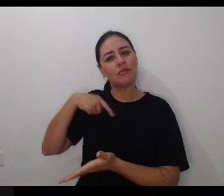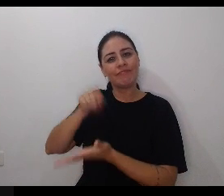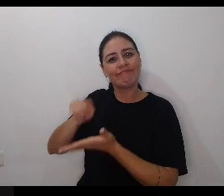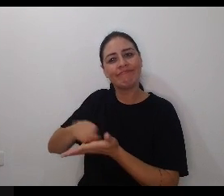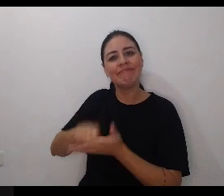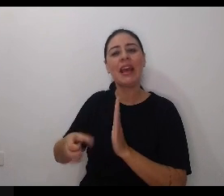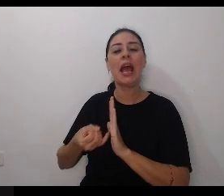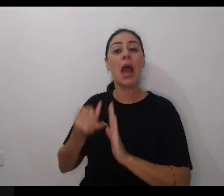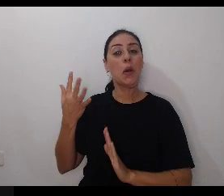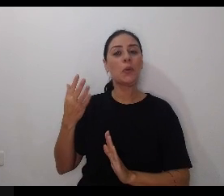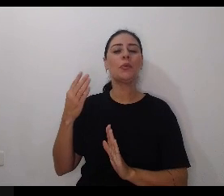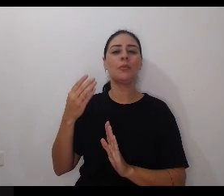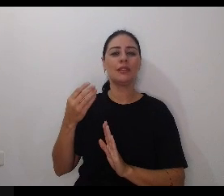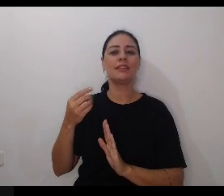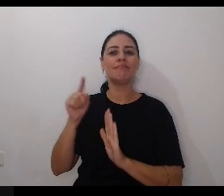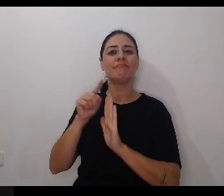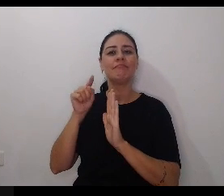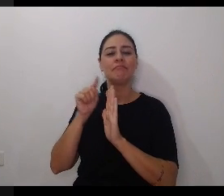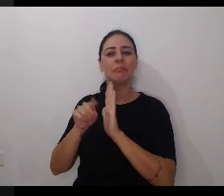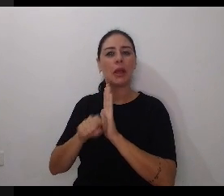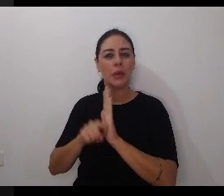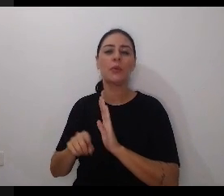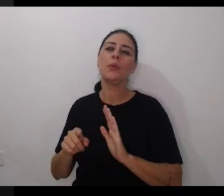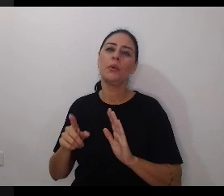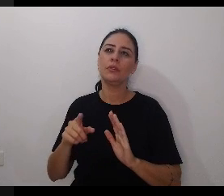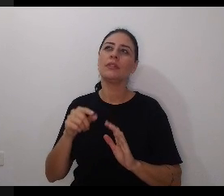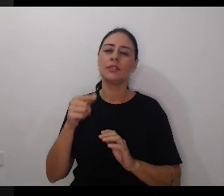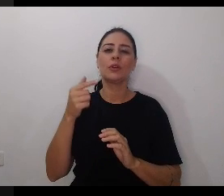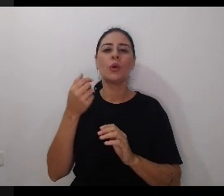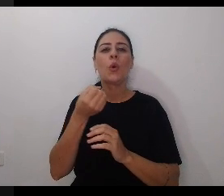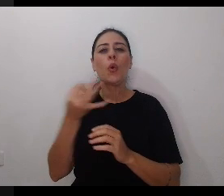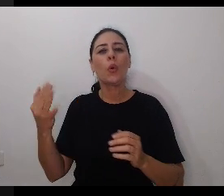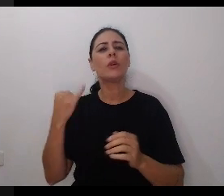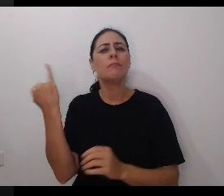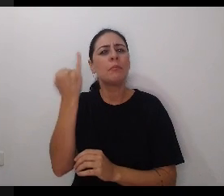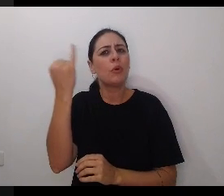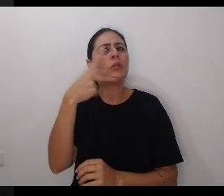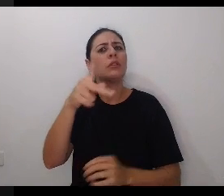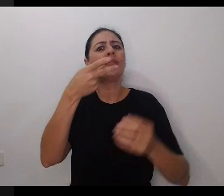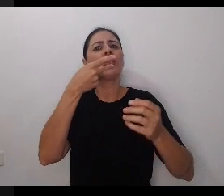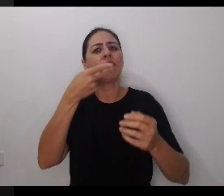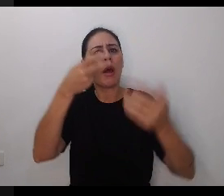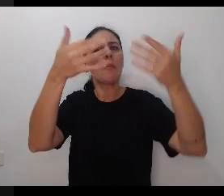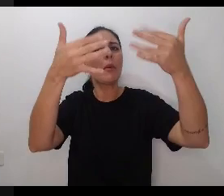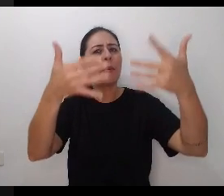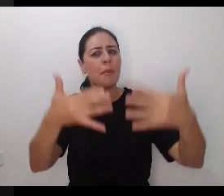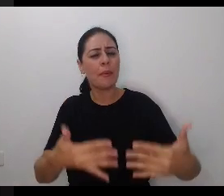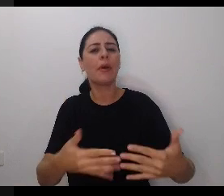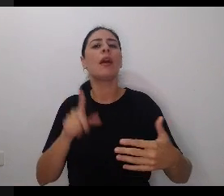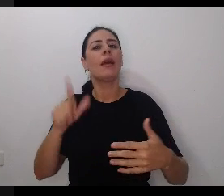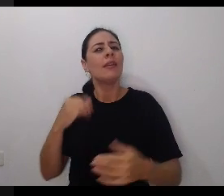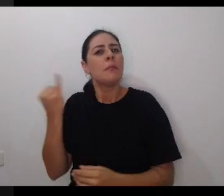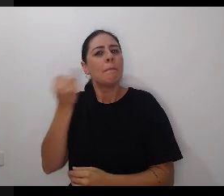Perfeito, Luísa. Foi muito bom ouvir você nesse momento, né? E aí, enquanto você foi falando, eu fui anotando